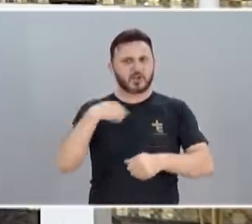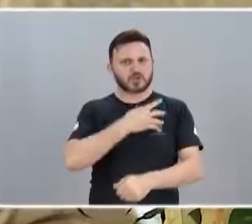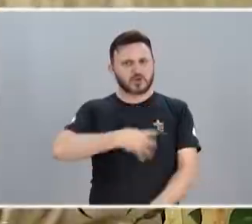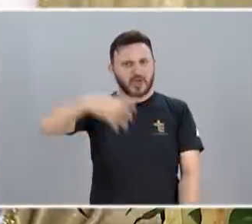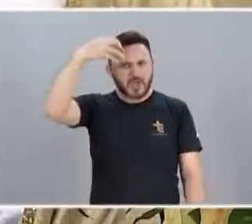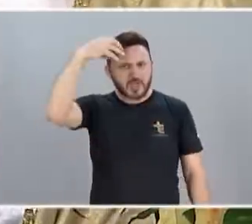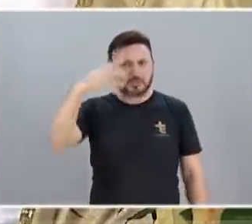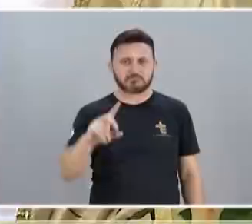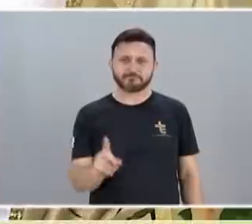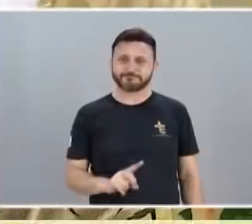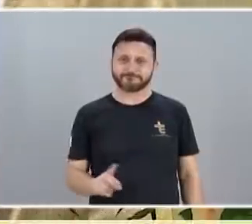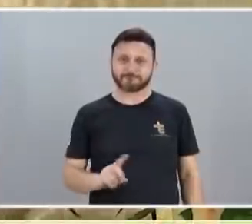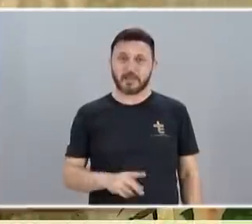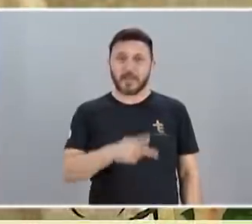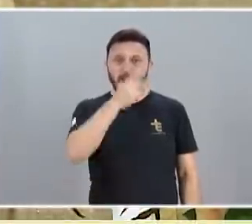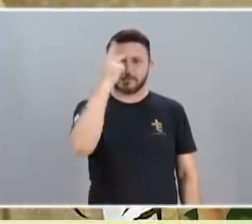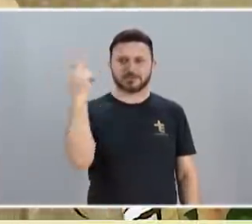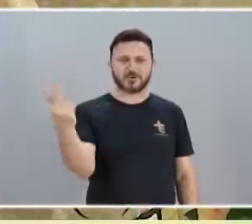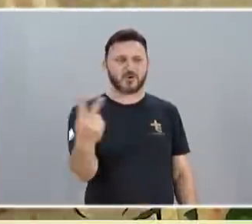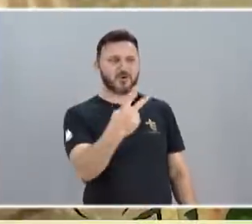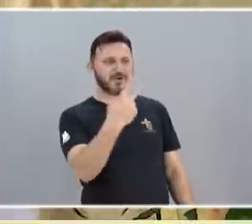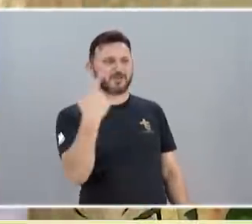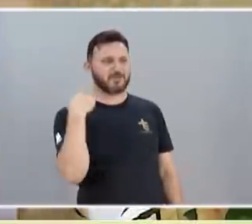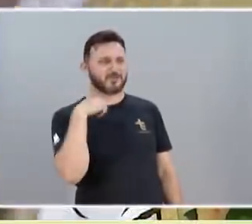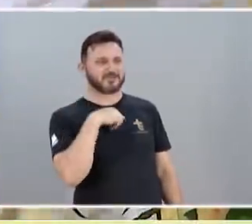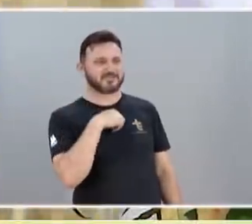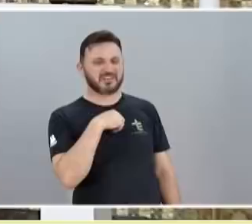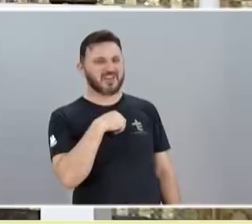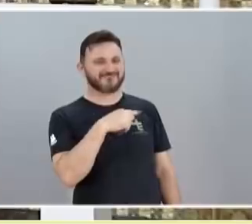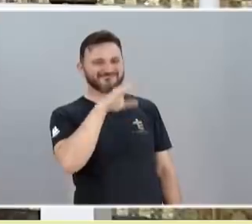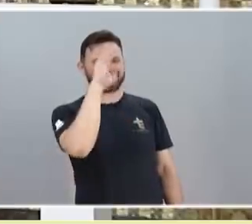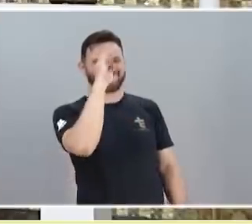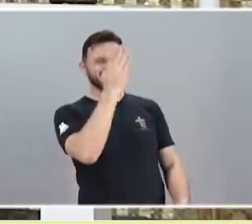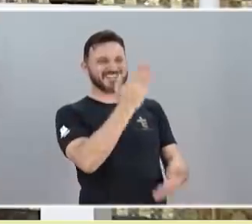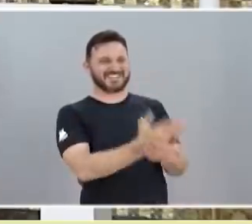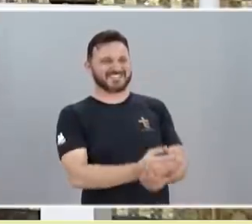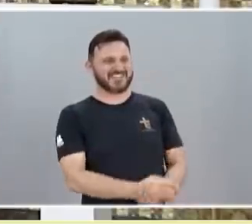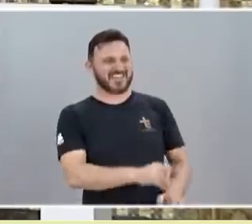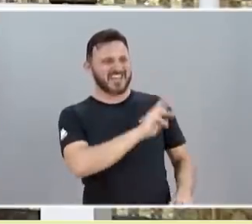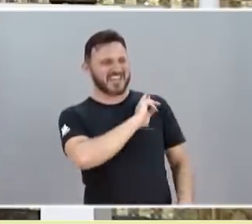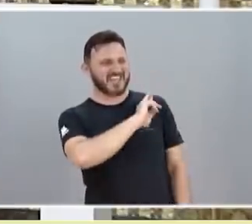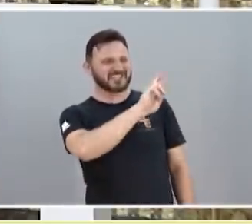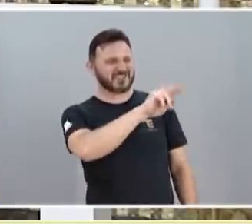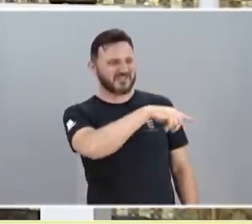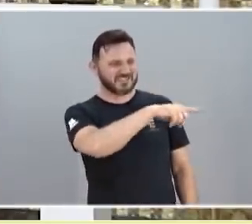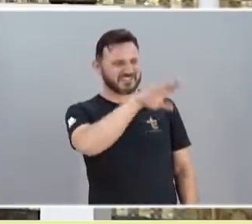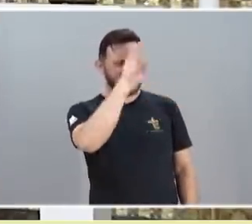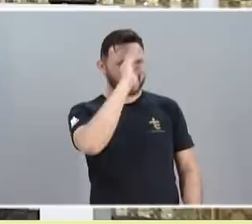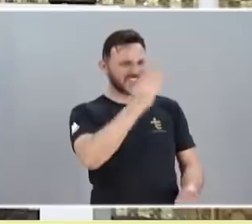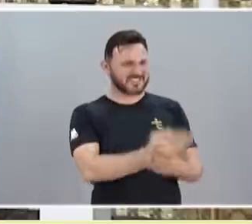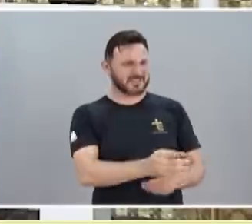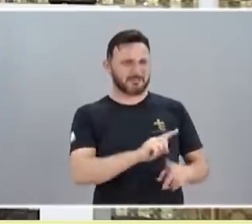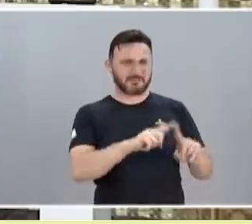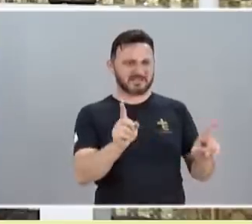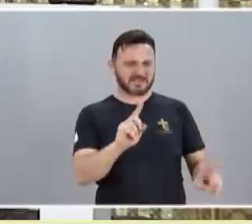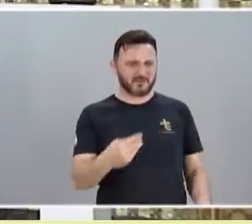E as pessoas quando olham para nós estão desacreditando. Que religião é essa que os caboclos dizem que crê, mas não